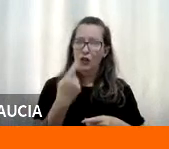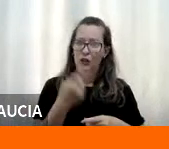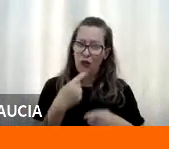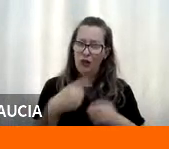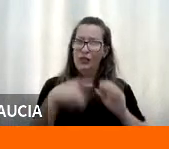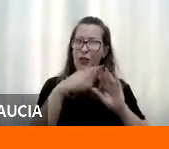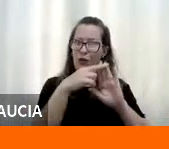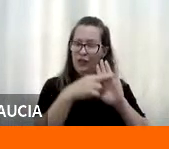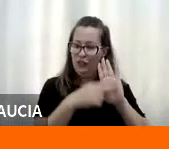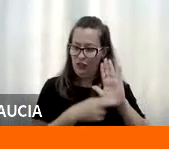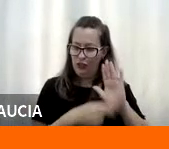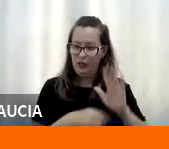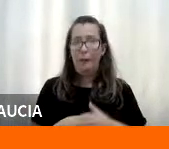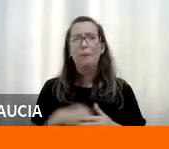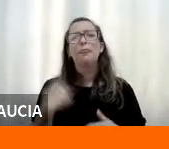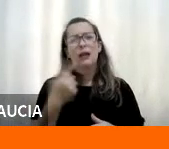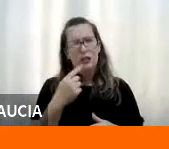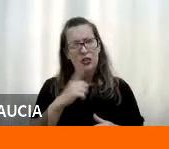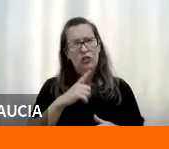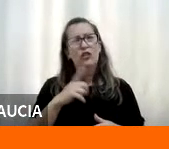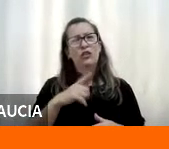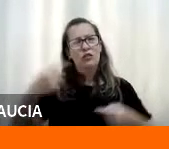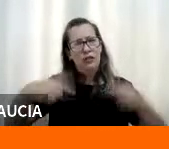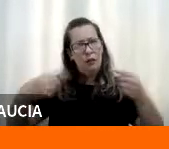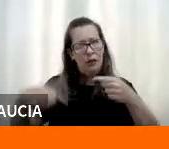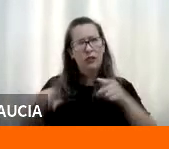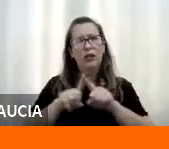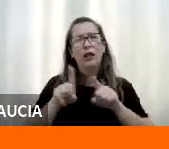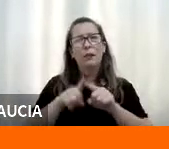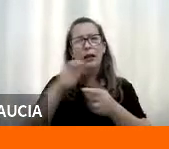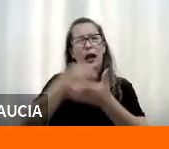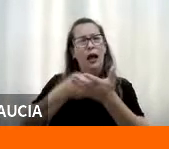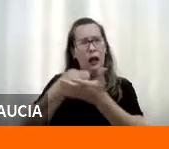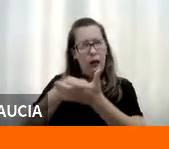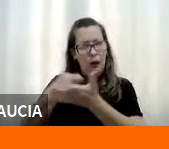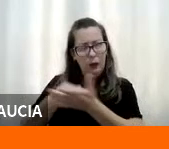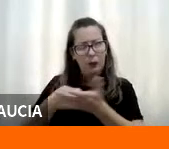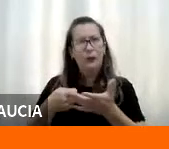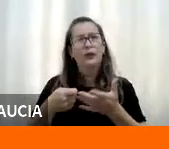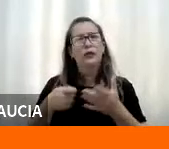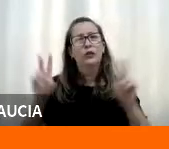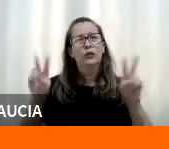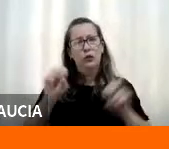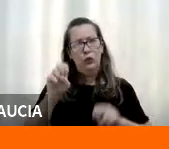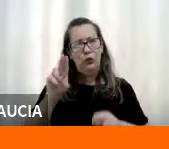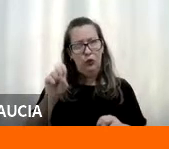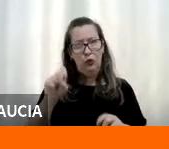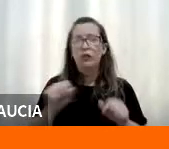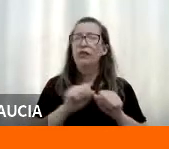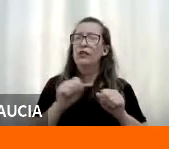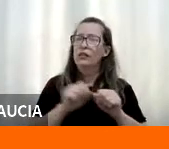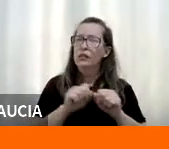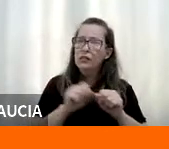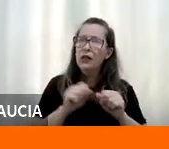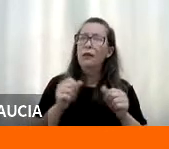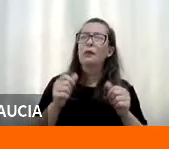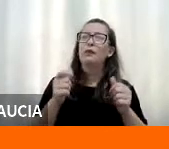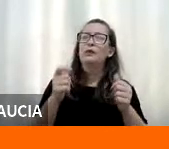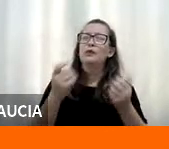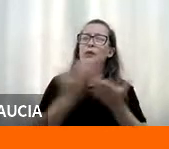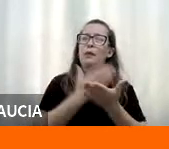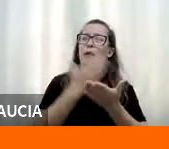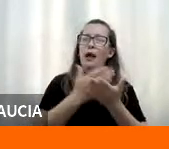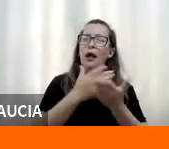Mantivemos o debate e a luta contra o desmonte do SUS. Fizemos matérias sobre a importância do Programa Nacional